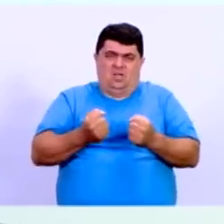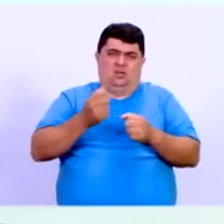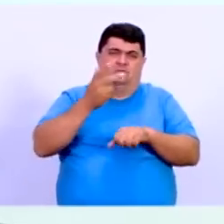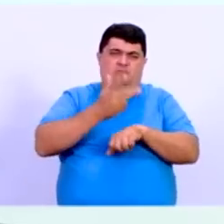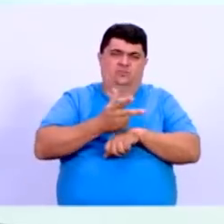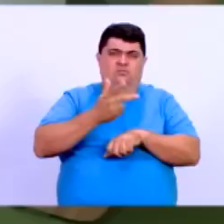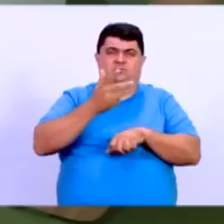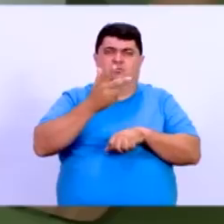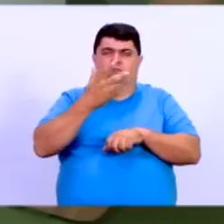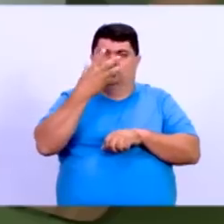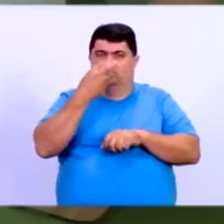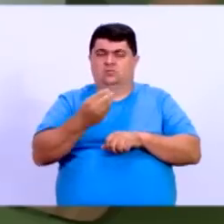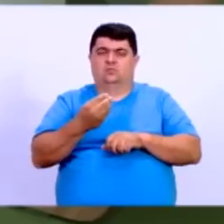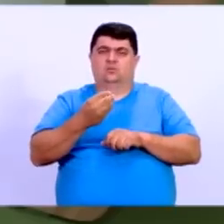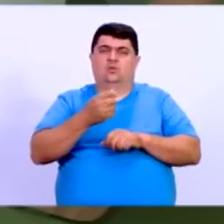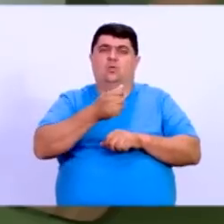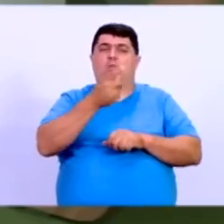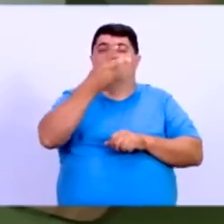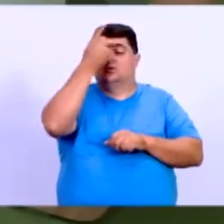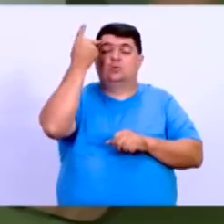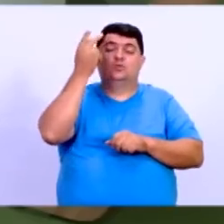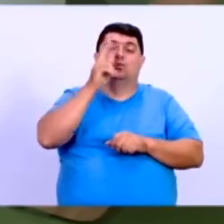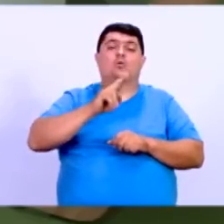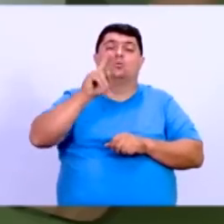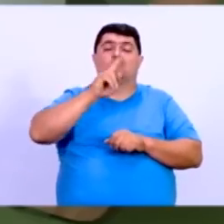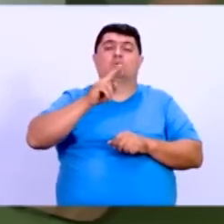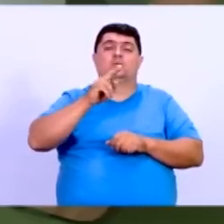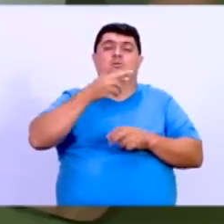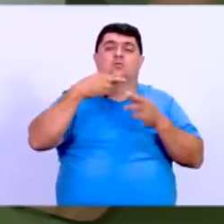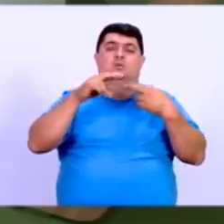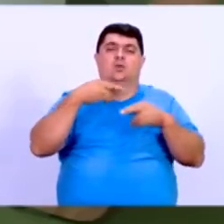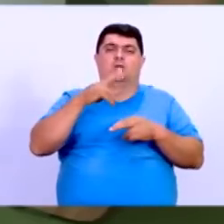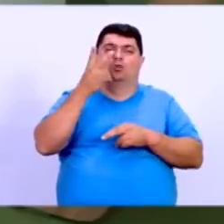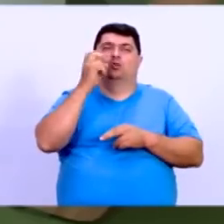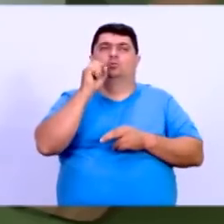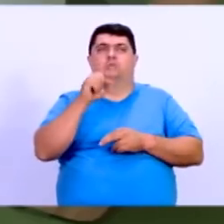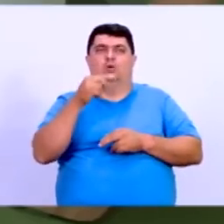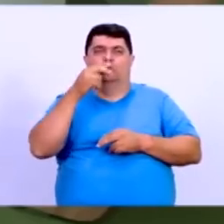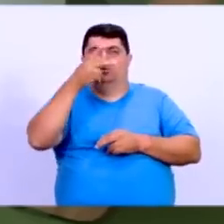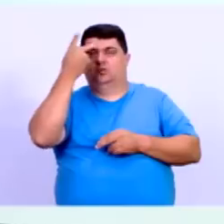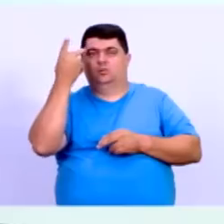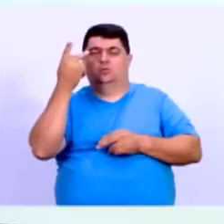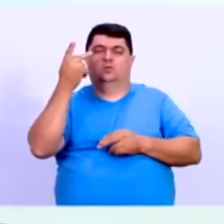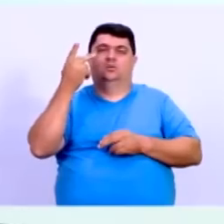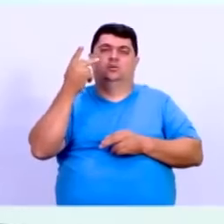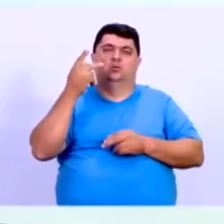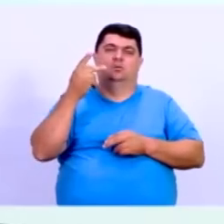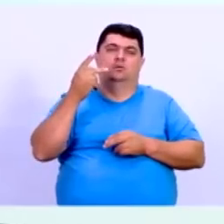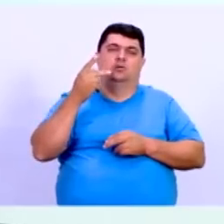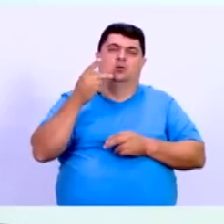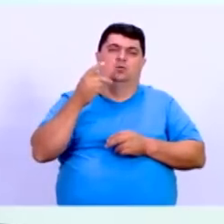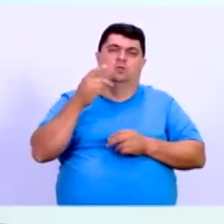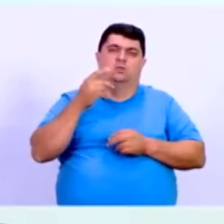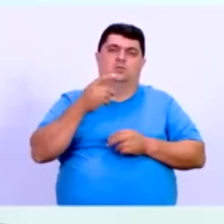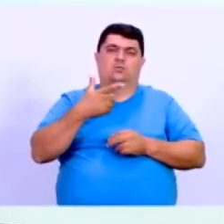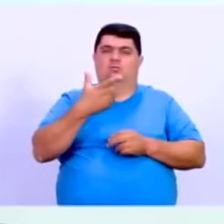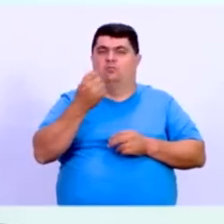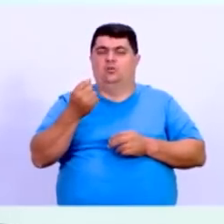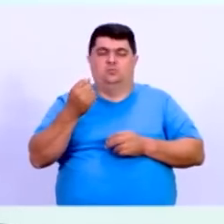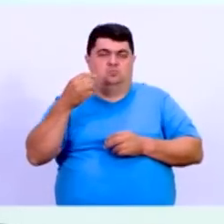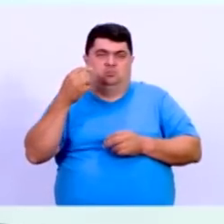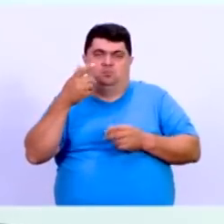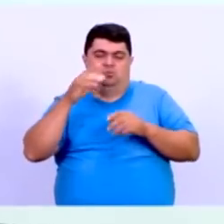vídeos. Quantos usuários a gente vai ter nessa Quantos rede? usuários, né, professor? São 2.000 usuários, 2.000 máquinas, 3.000, 20 máquinas.